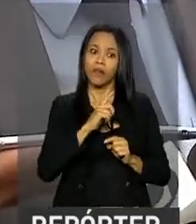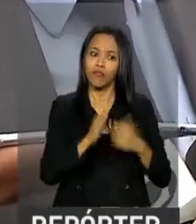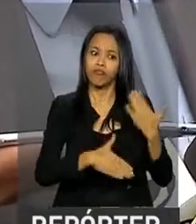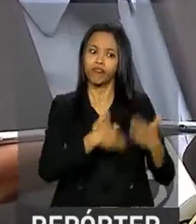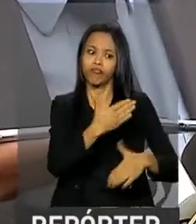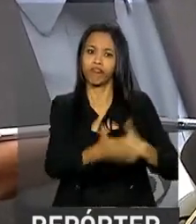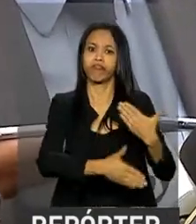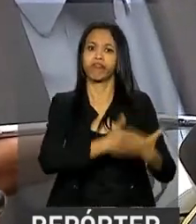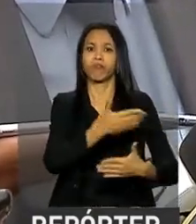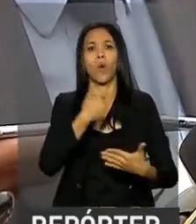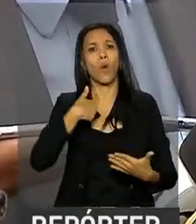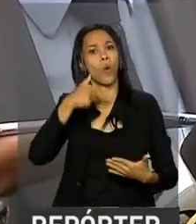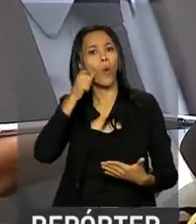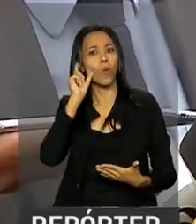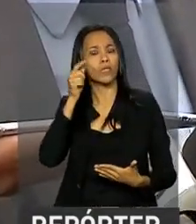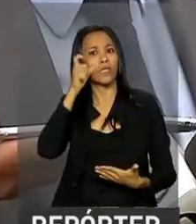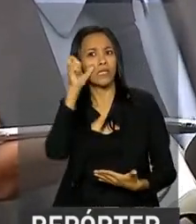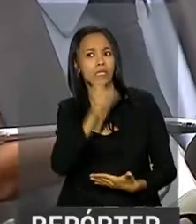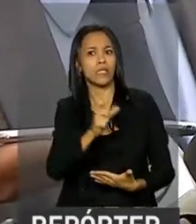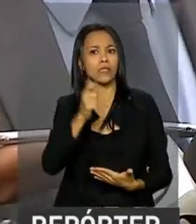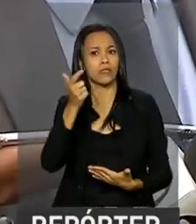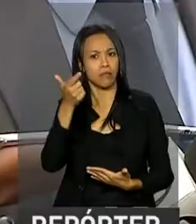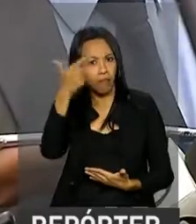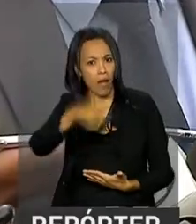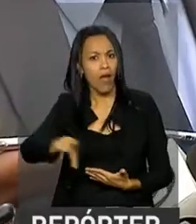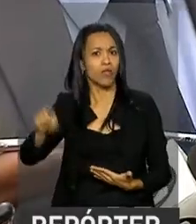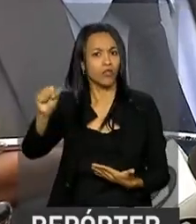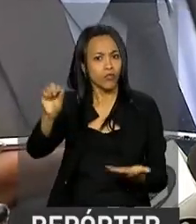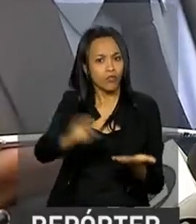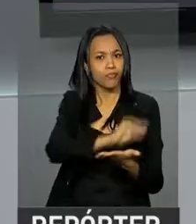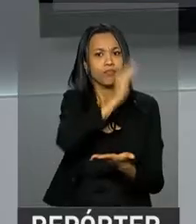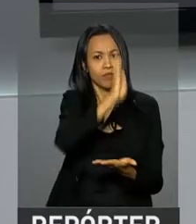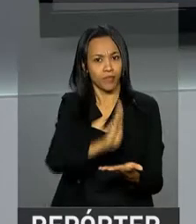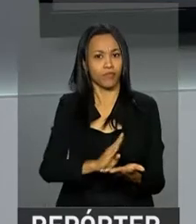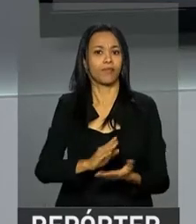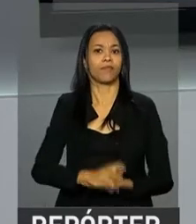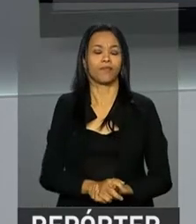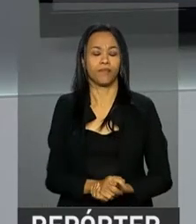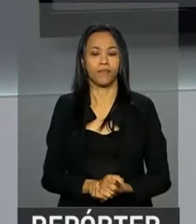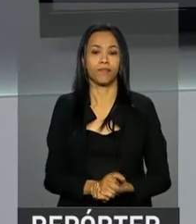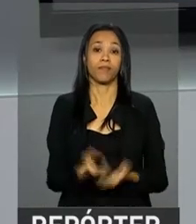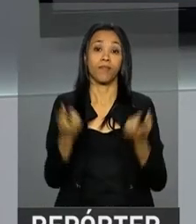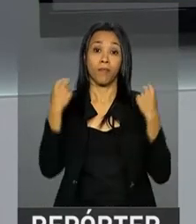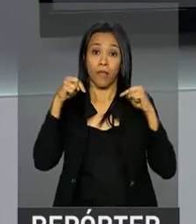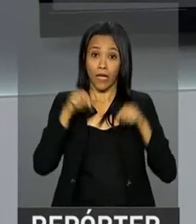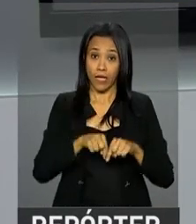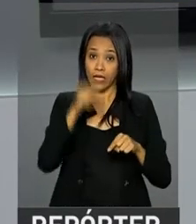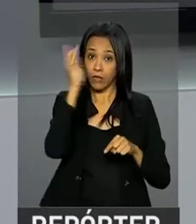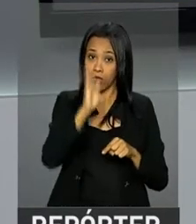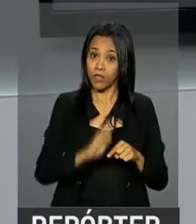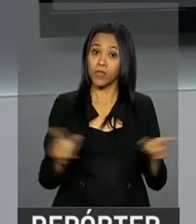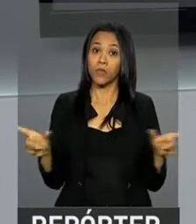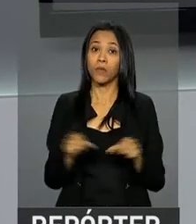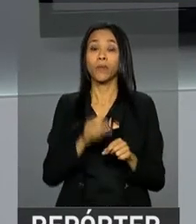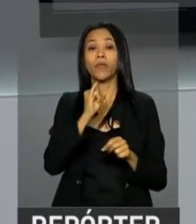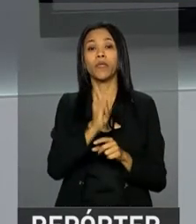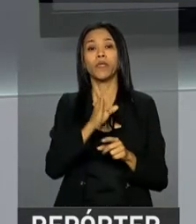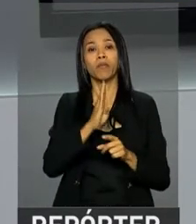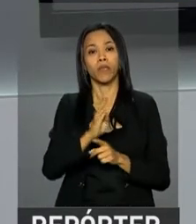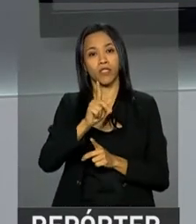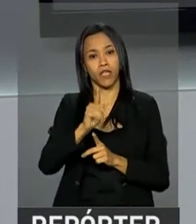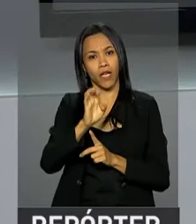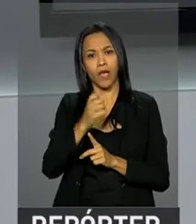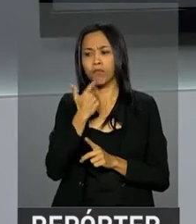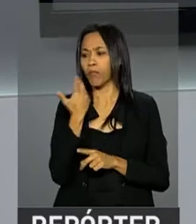ainda revelaram esse interesse em investir ainda mais no brasil e aqui no brasil o ibge divulgou agora há pouco